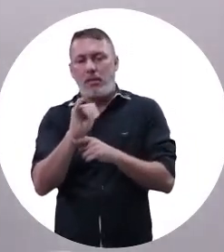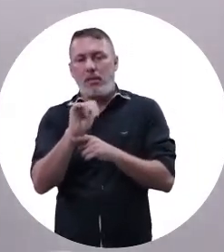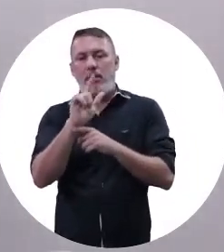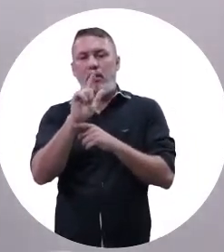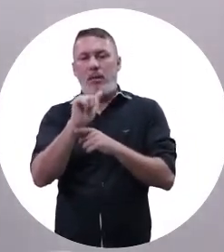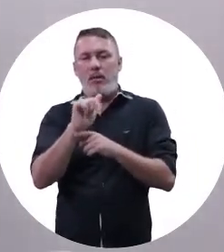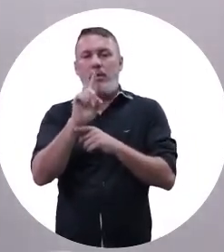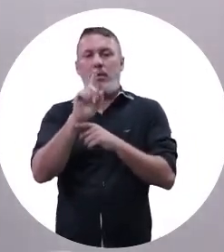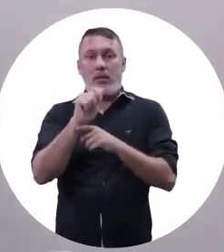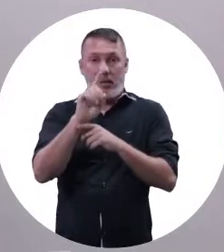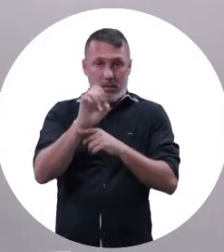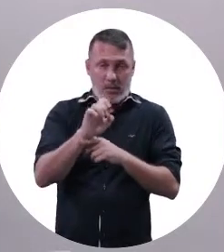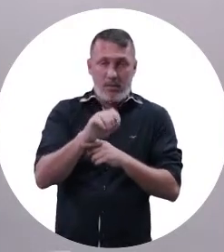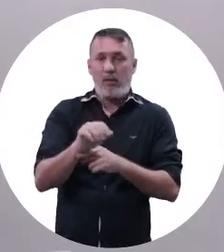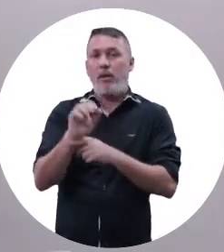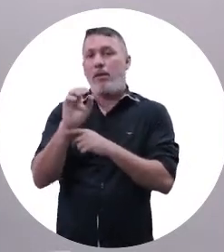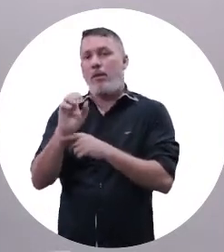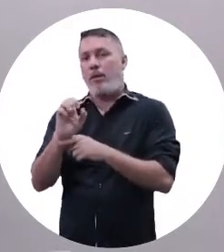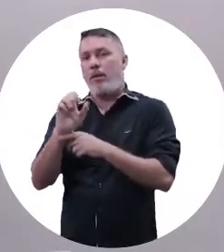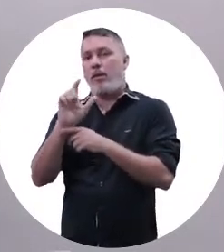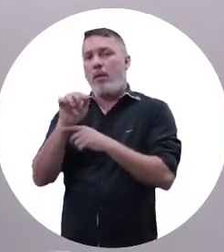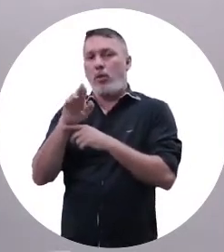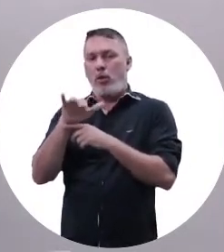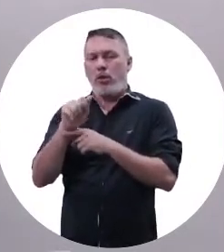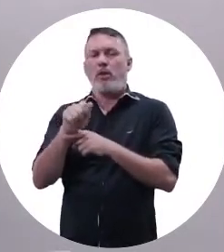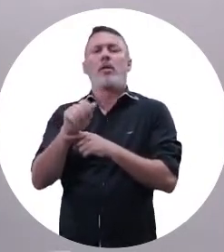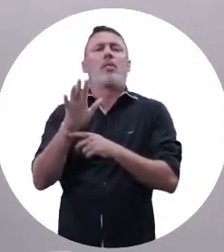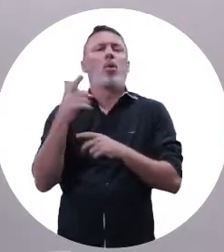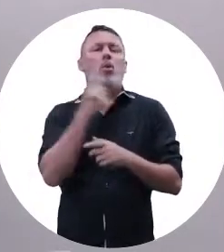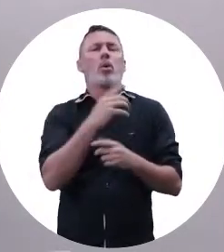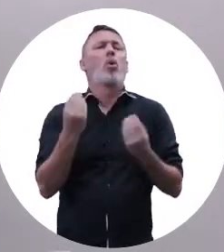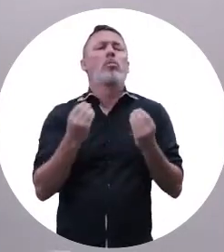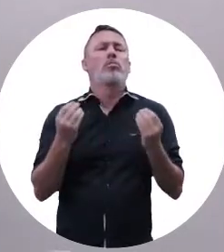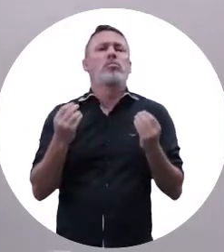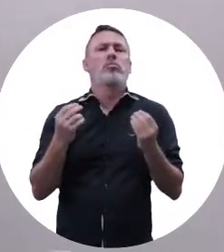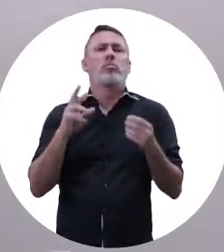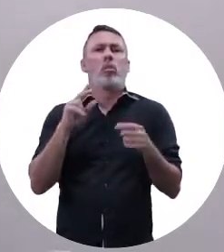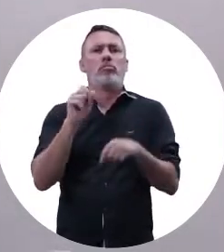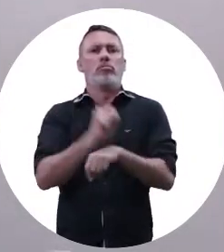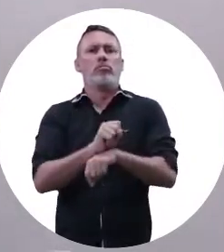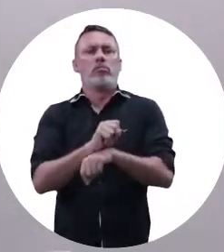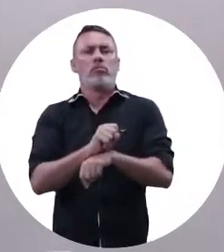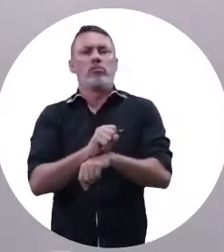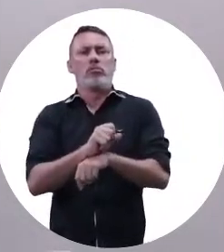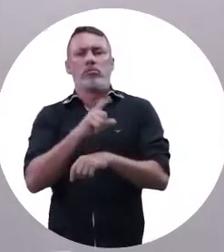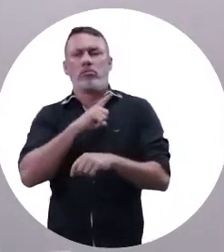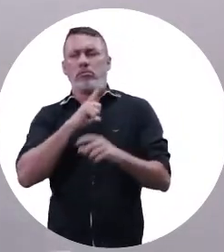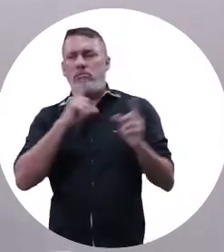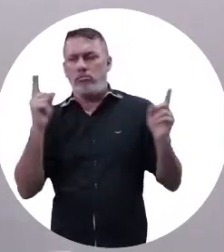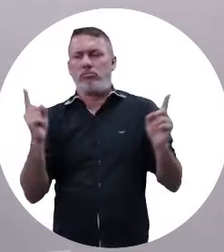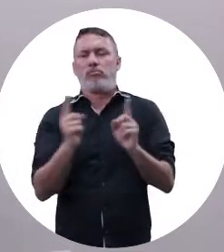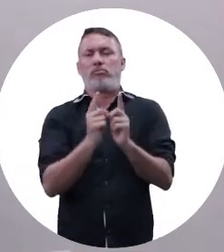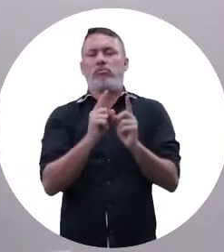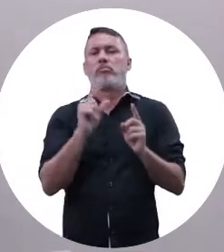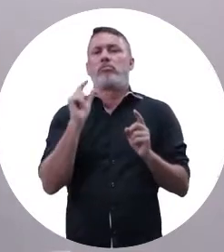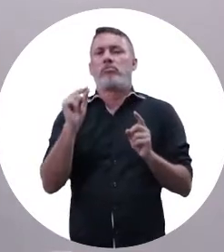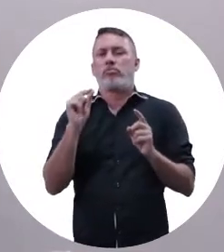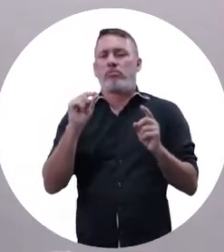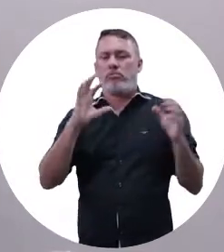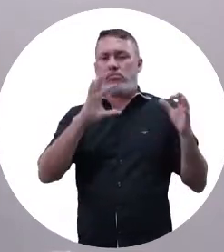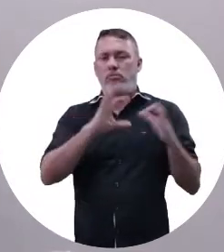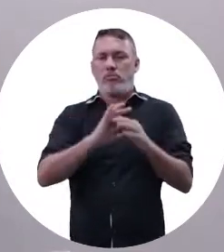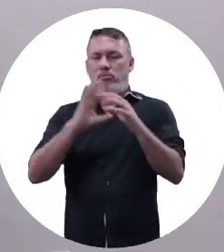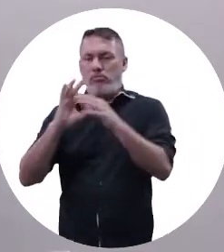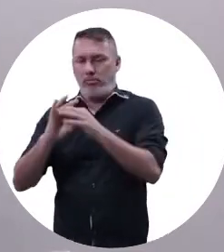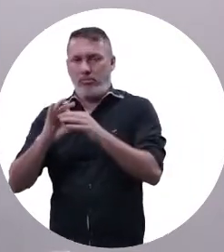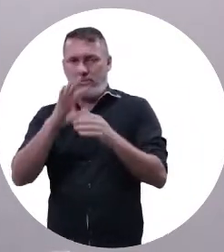periódica precisa do que a gente chama de estabilidade eletrônica. Como que ele adquire essa estabilidade? Em cima da regra do octeto.